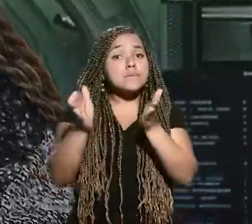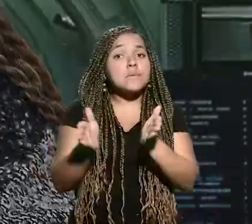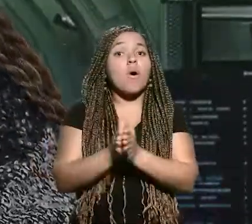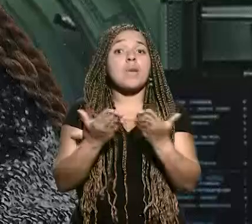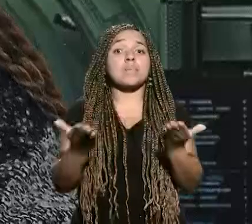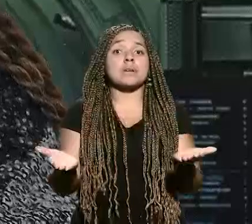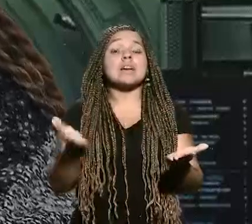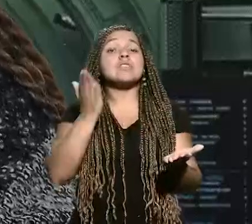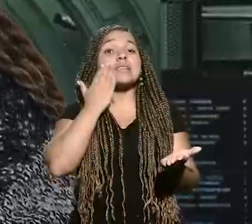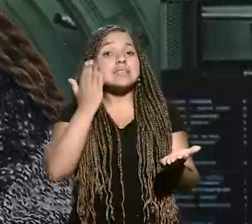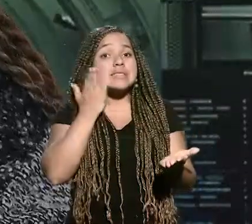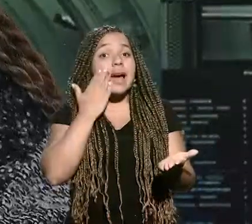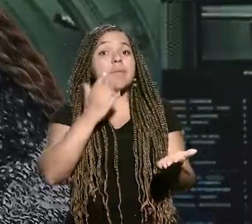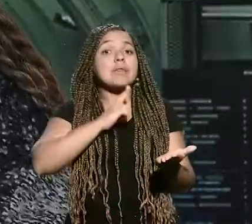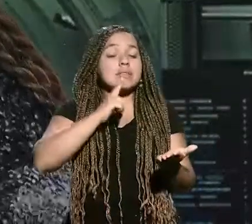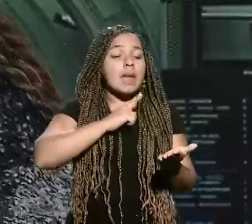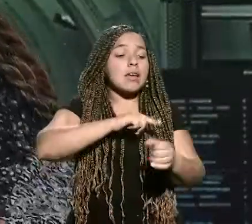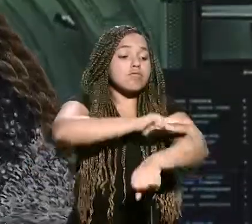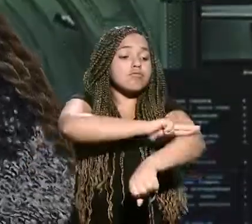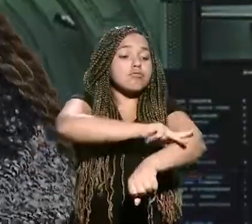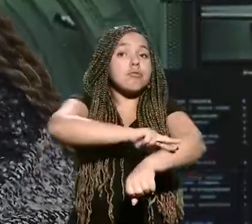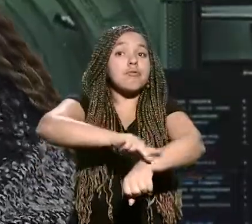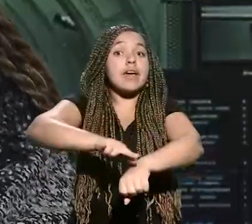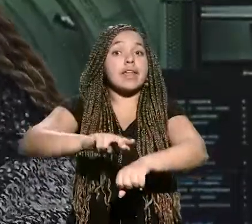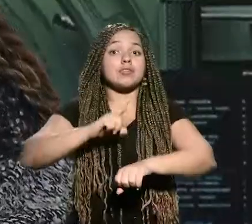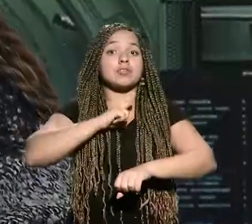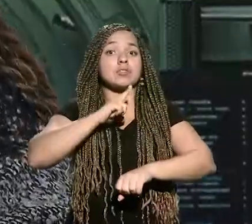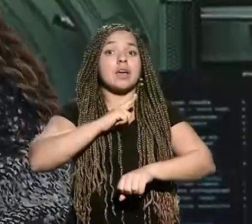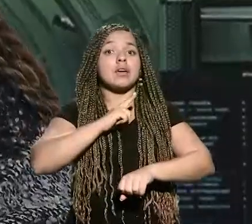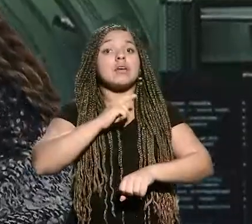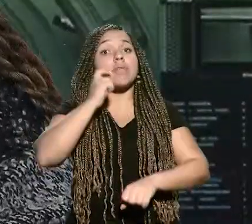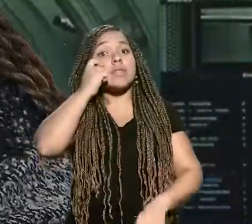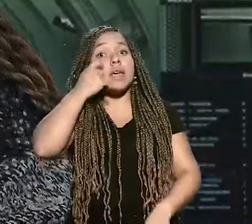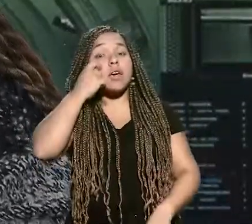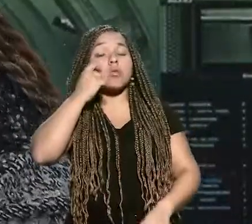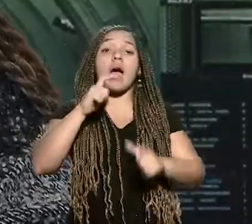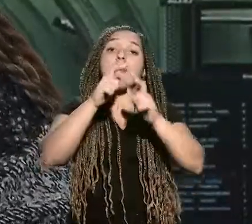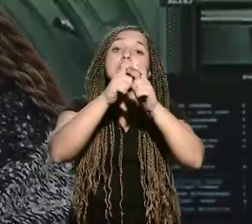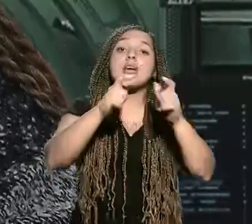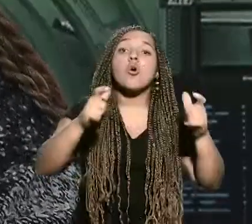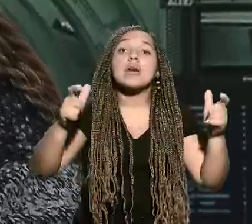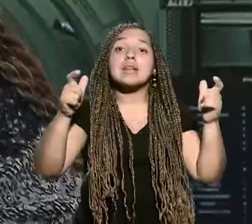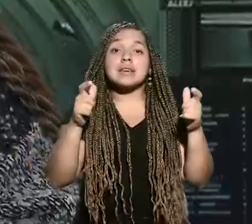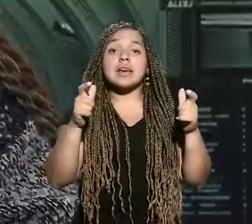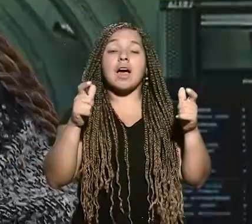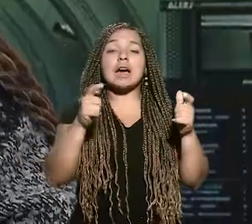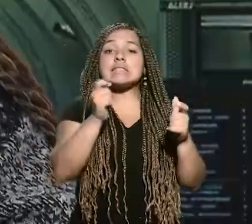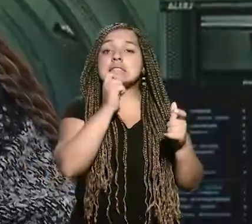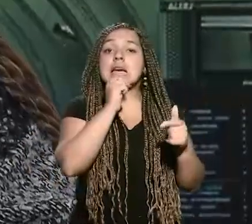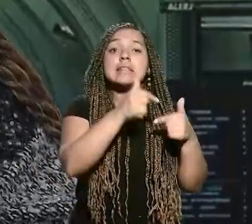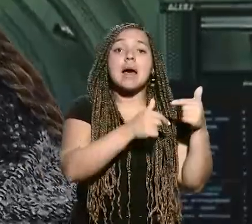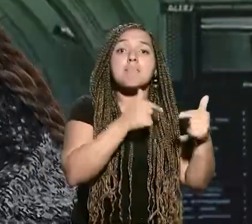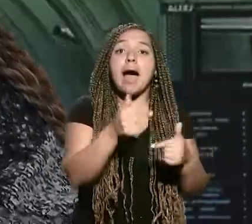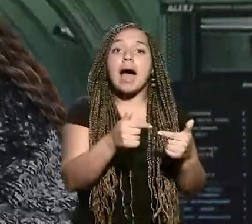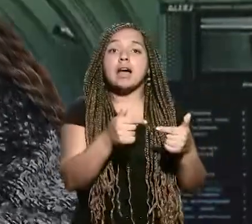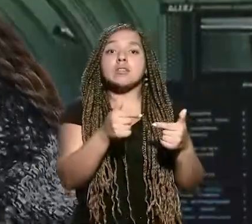políticas identitárias estão sendo questionados, né? Estão sendo postos à prova, num momento bastante complicado,